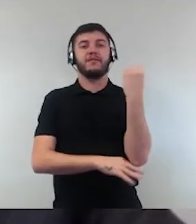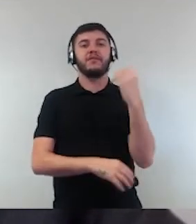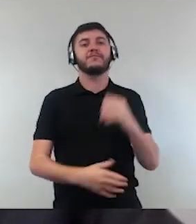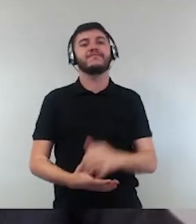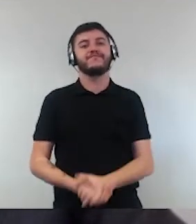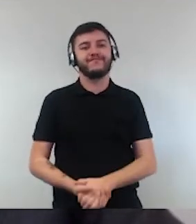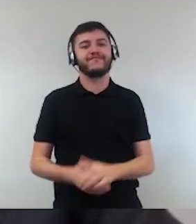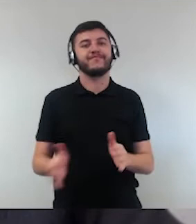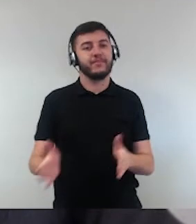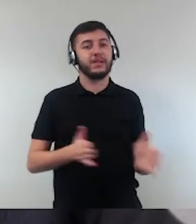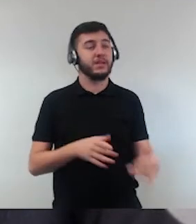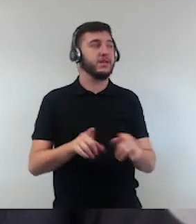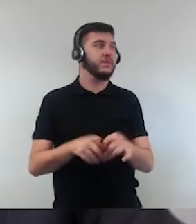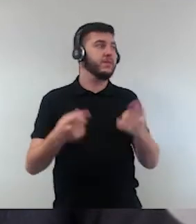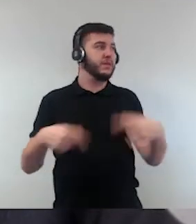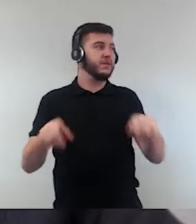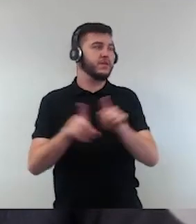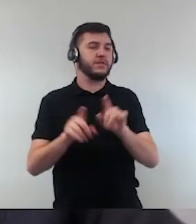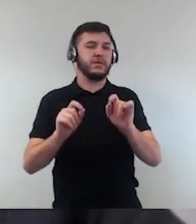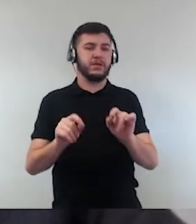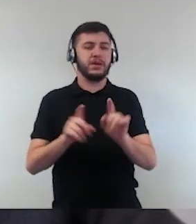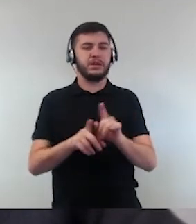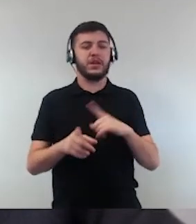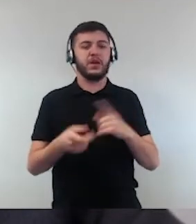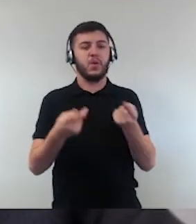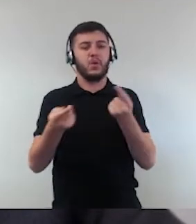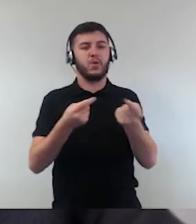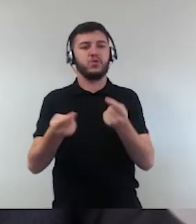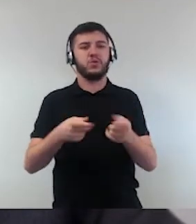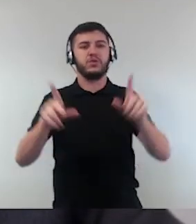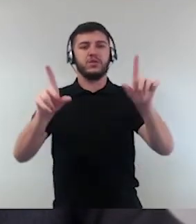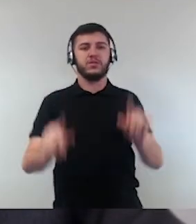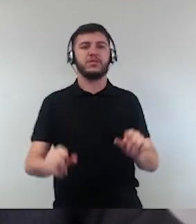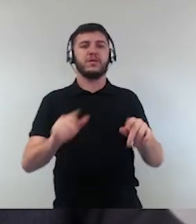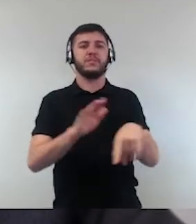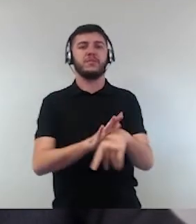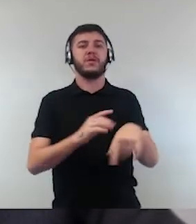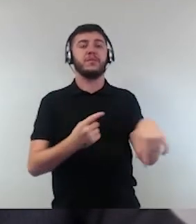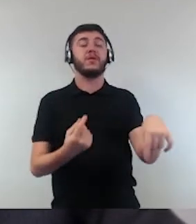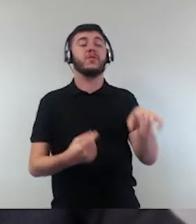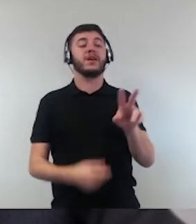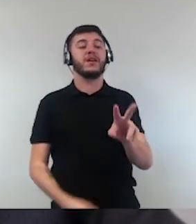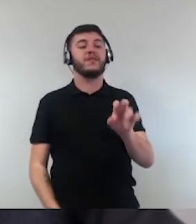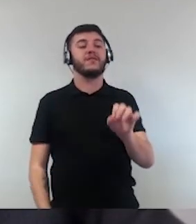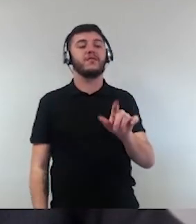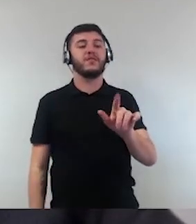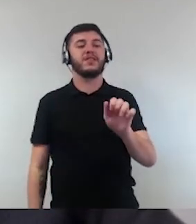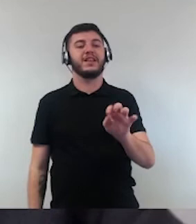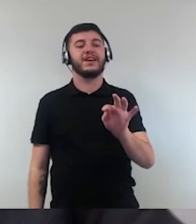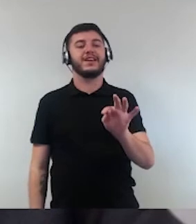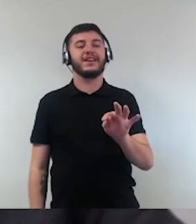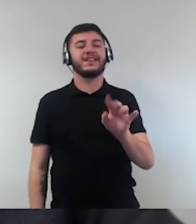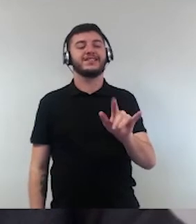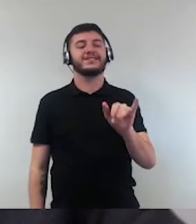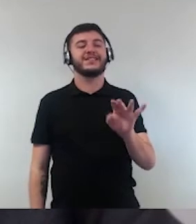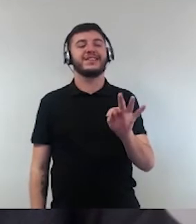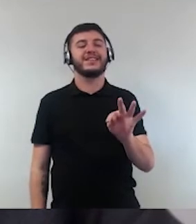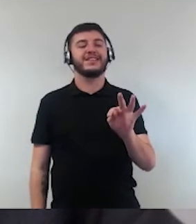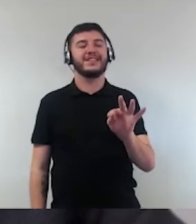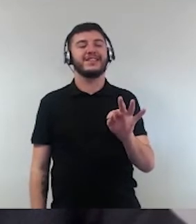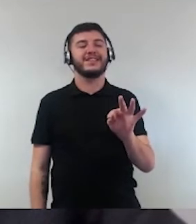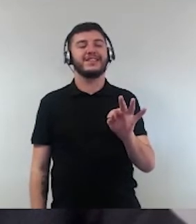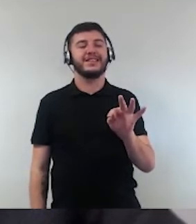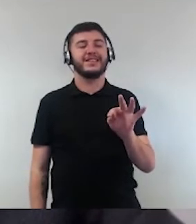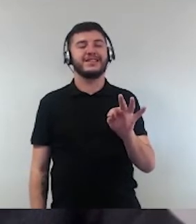aqui? Precisa haver mecanismo de mitigação da volatilidade do custo, né, da energia e da demanda de energia elétrica. Por